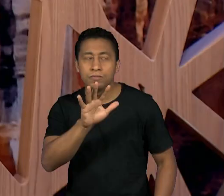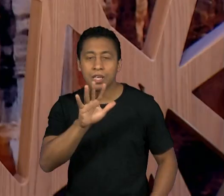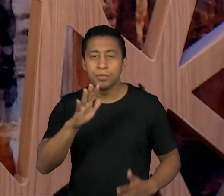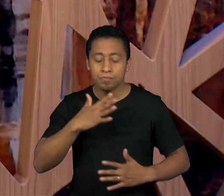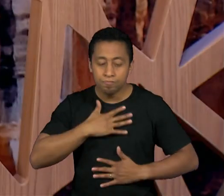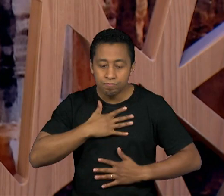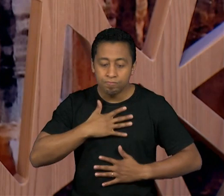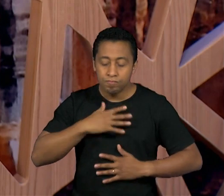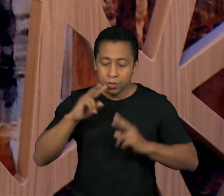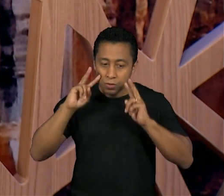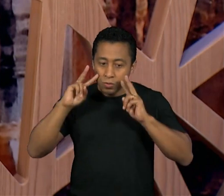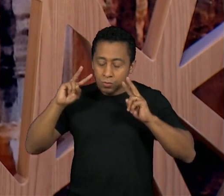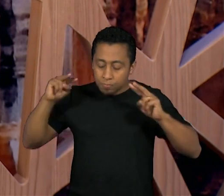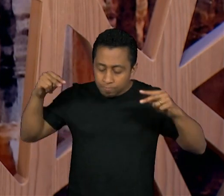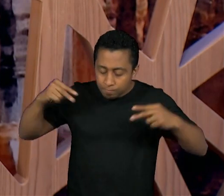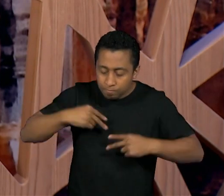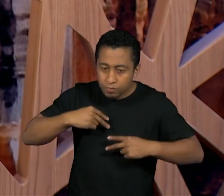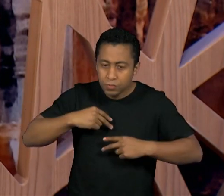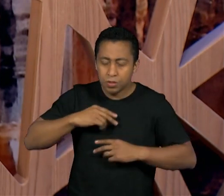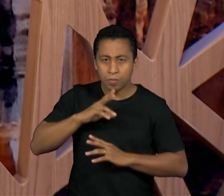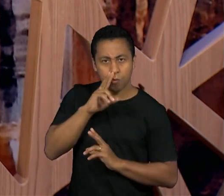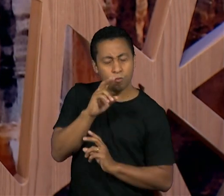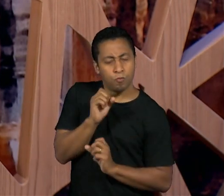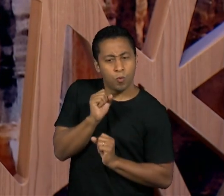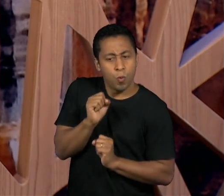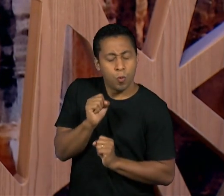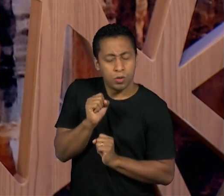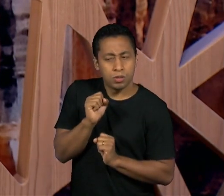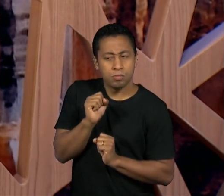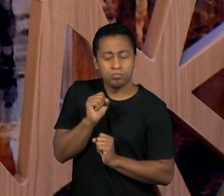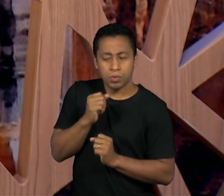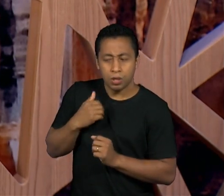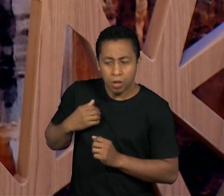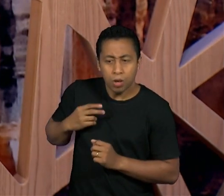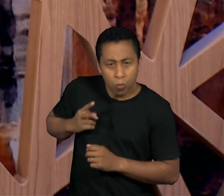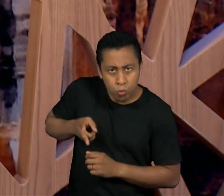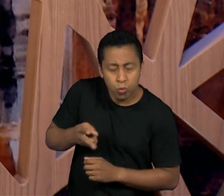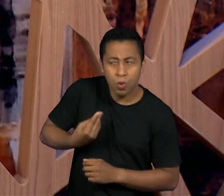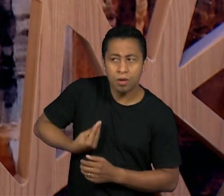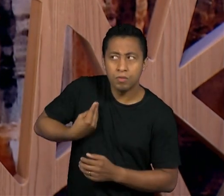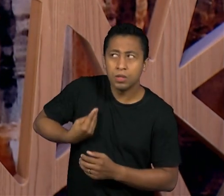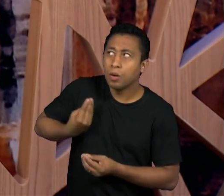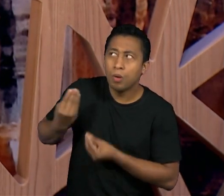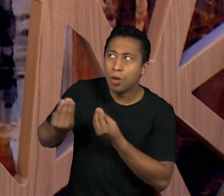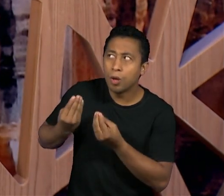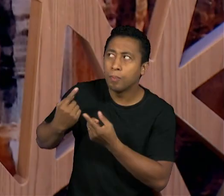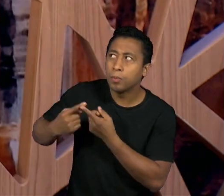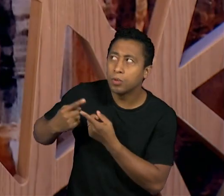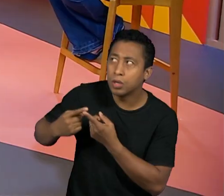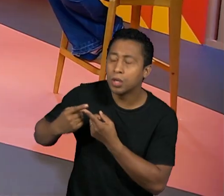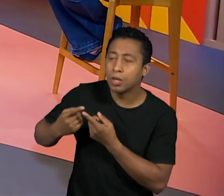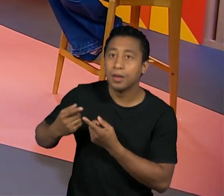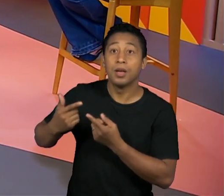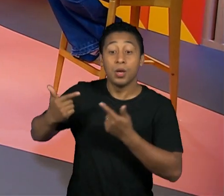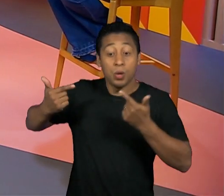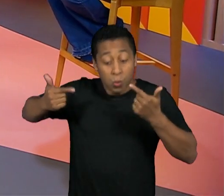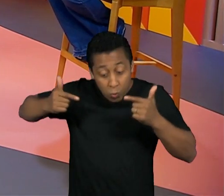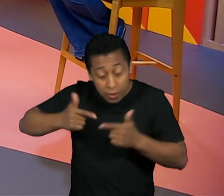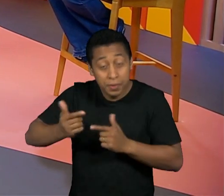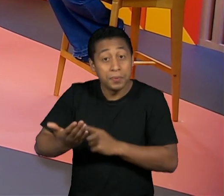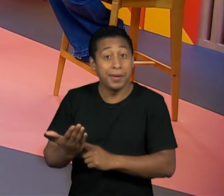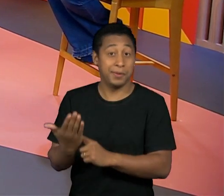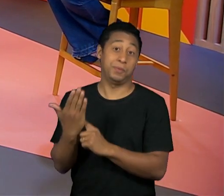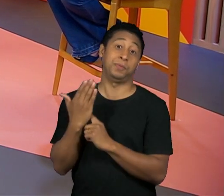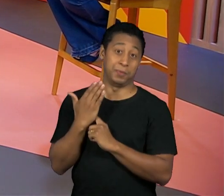nossas de força, de razões para seguir, o riso, ele melhora, ele colabora, né? Ele coloca a gente